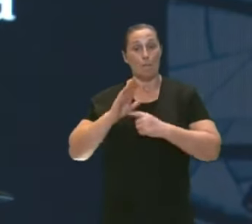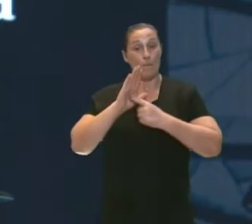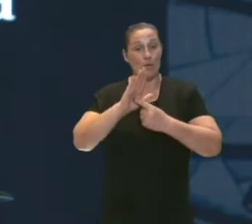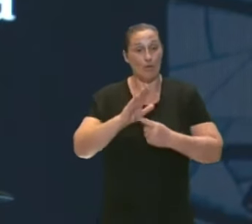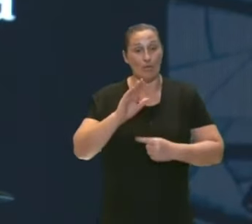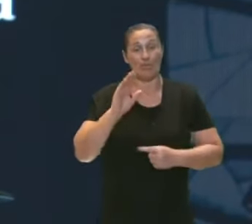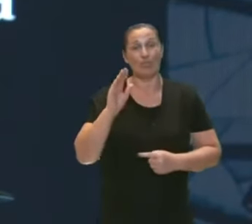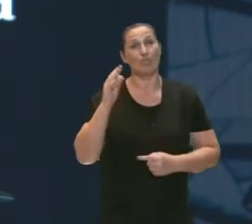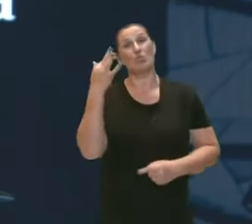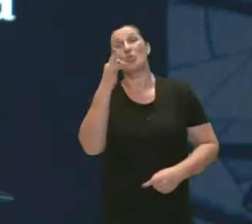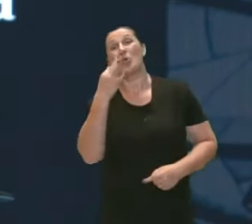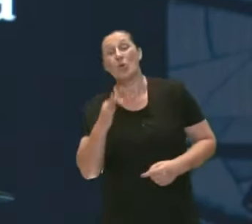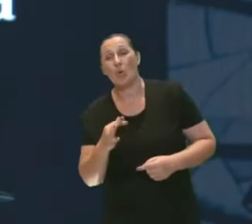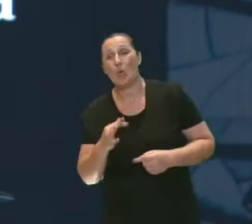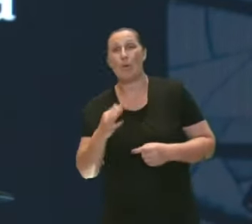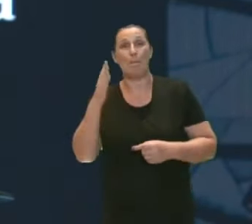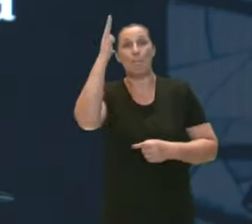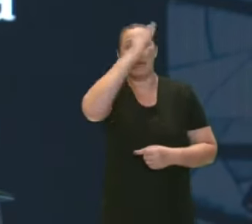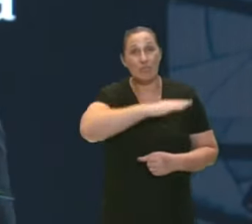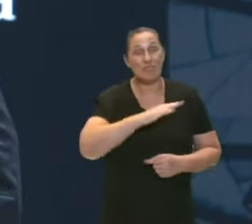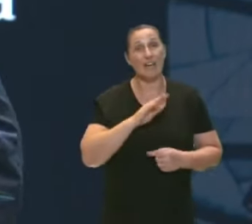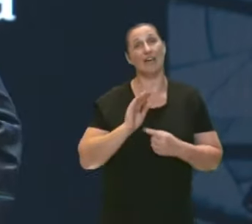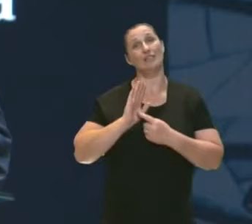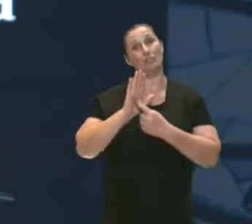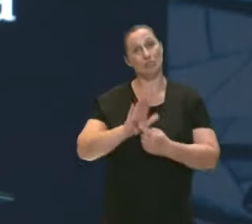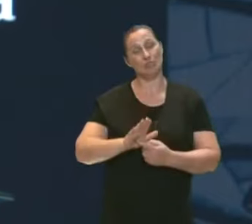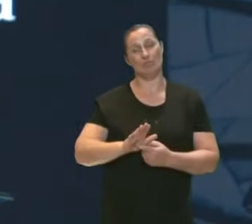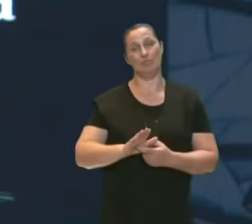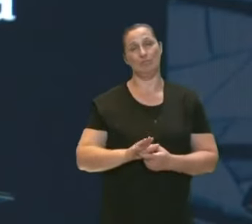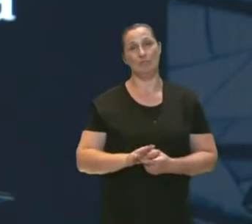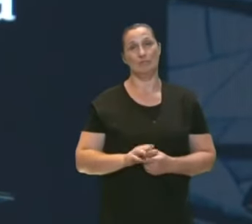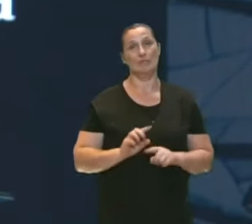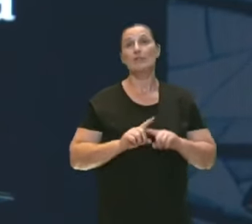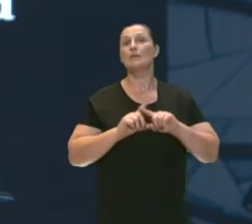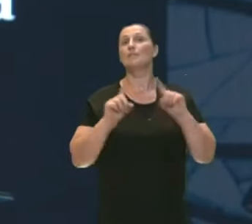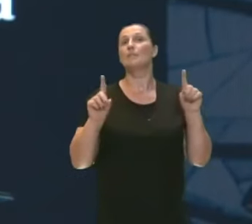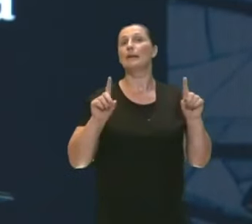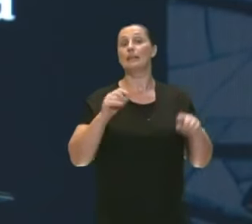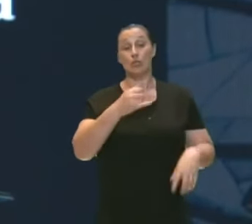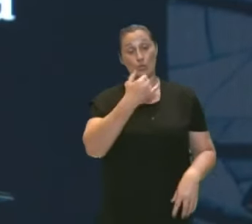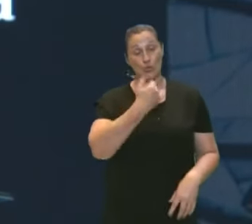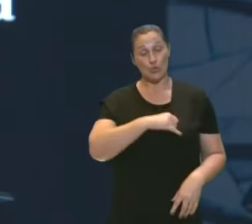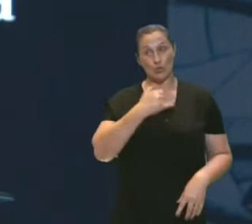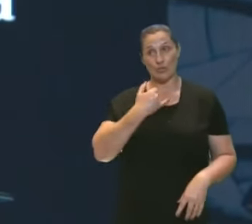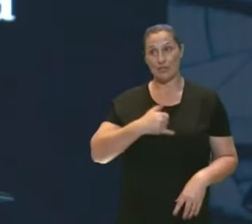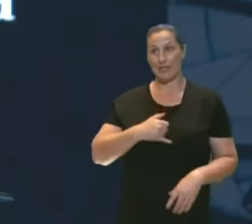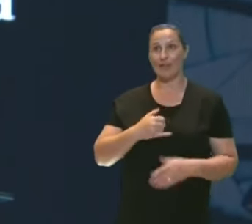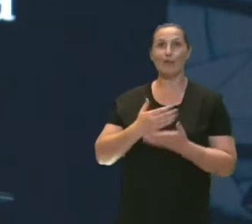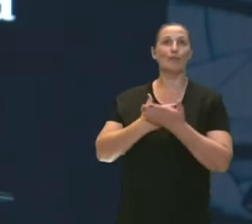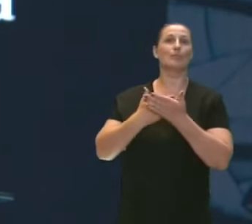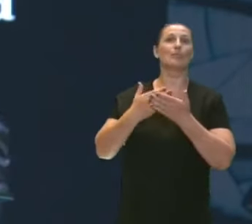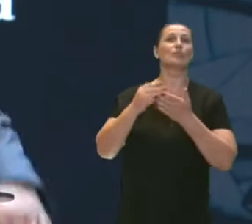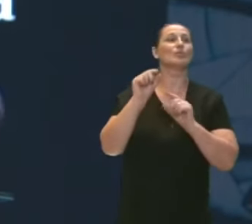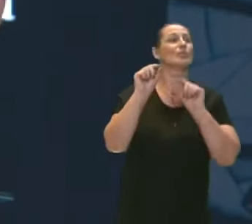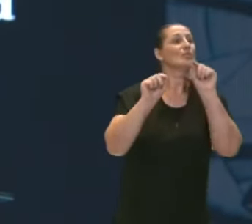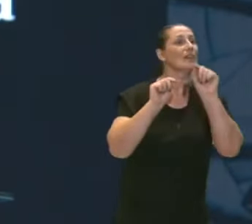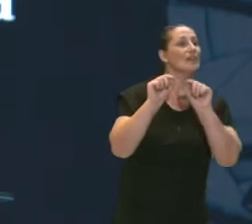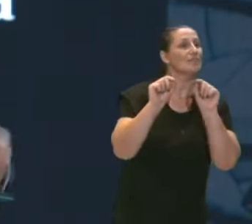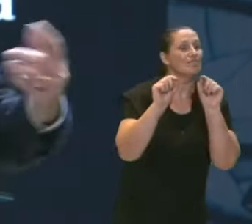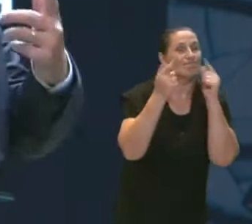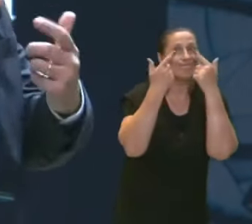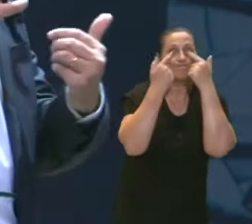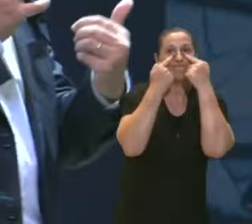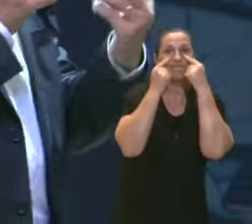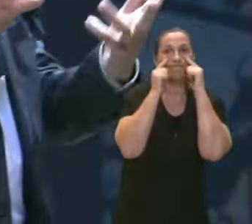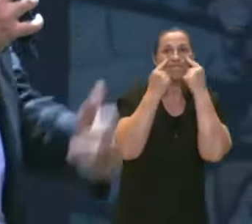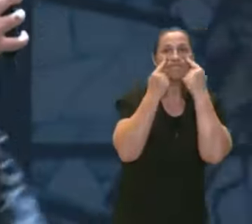E a reação que o texto mostra para a gente é que José, ao ouvir a mensagem, chorou. Eu fiquei pensando nisso,